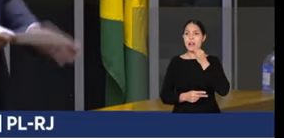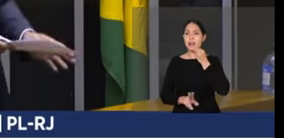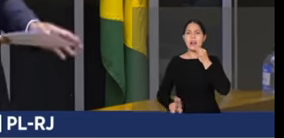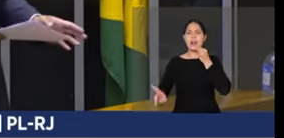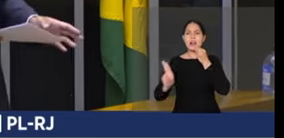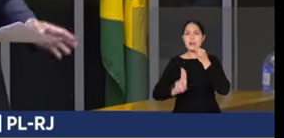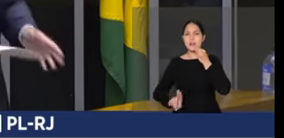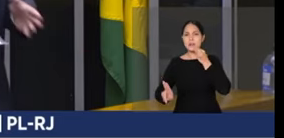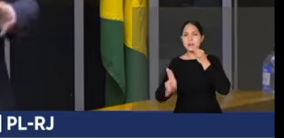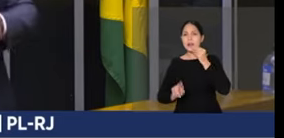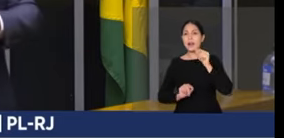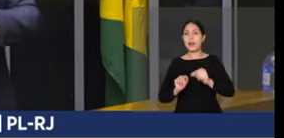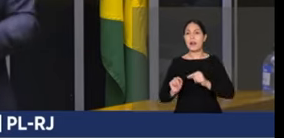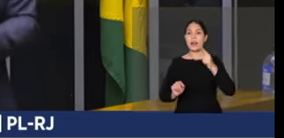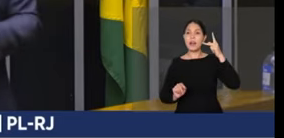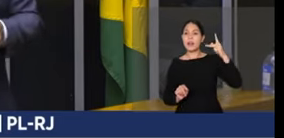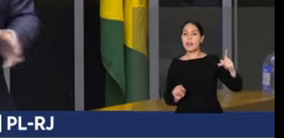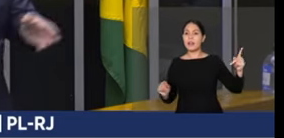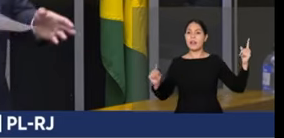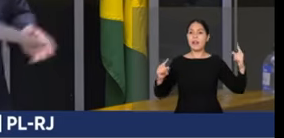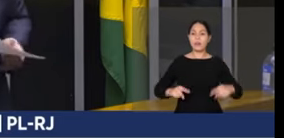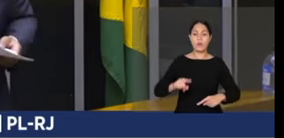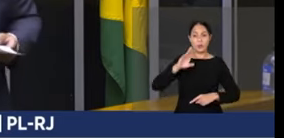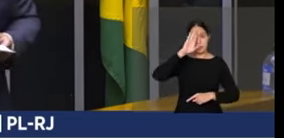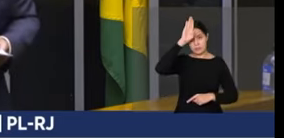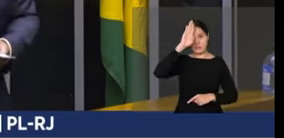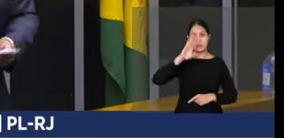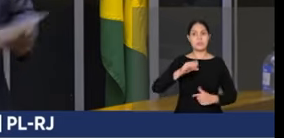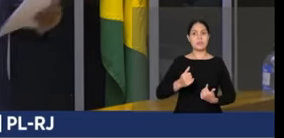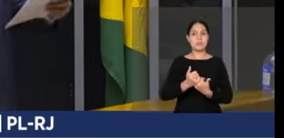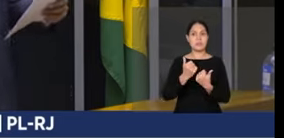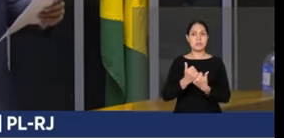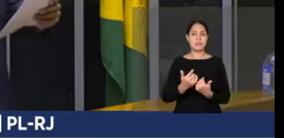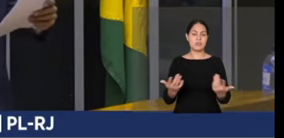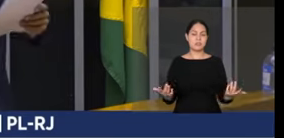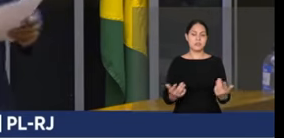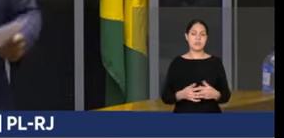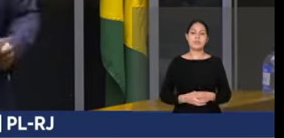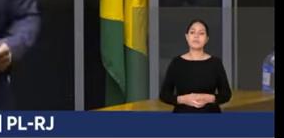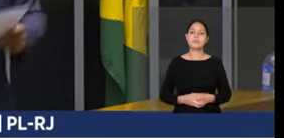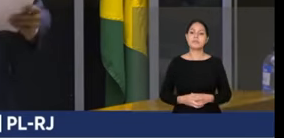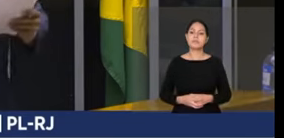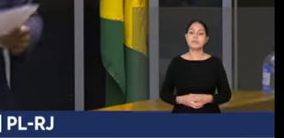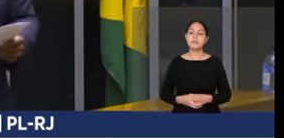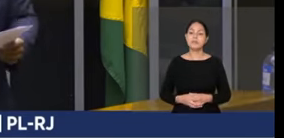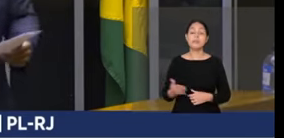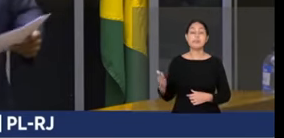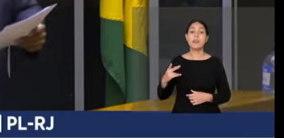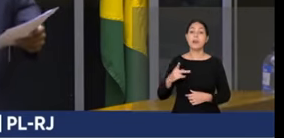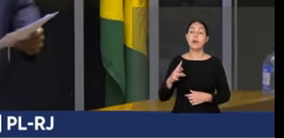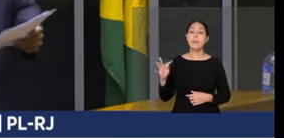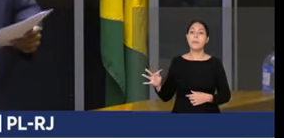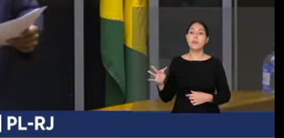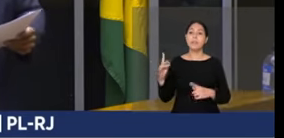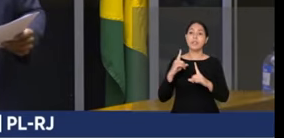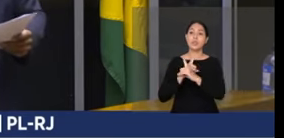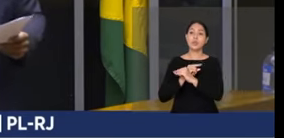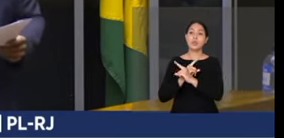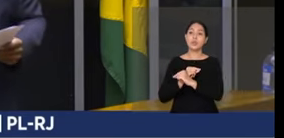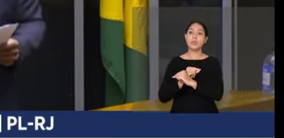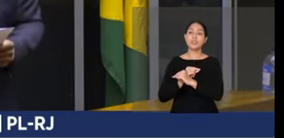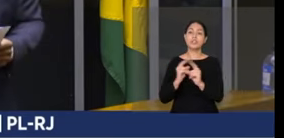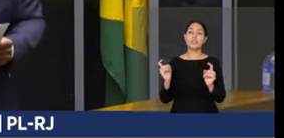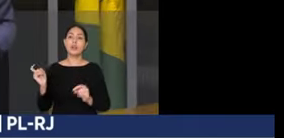porque ele é contra Bolsonaro e seus apoiadores. E aí eles apagam esse tweet em que relacionavam ele